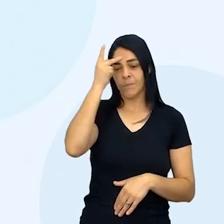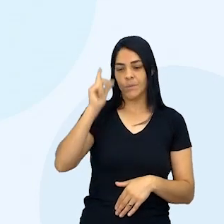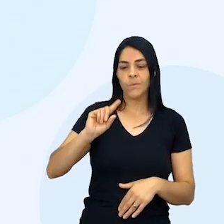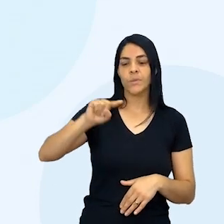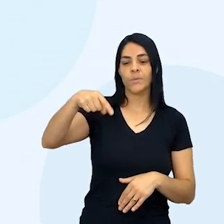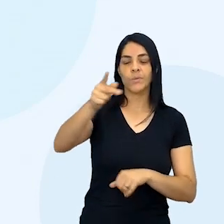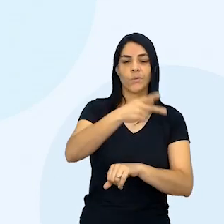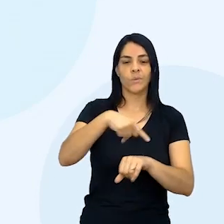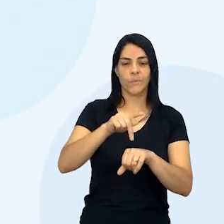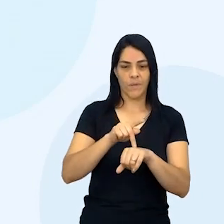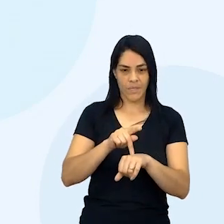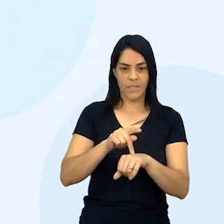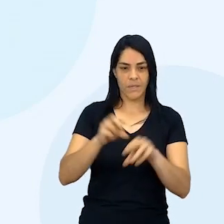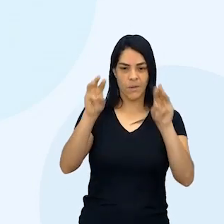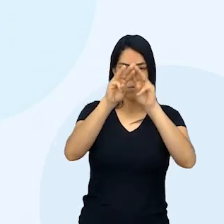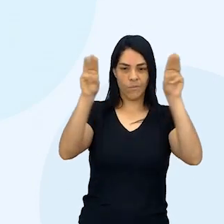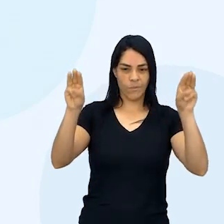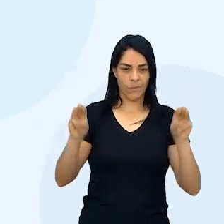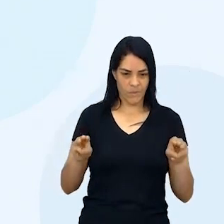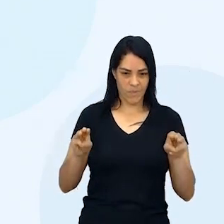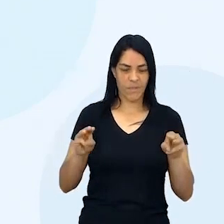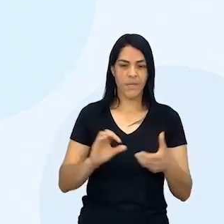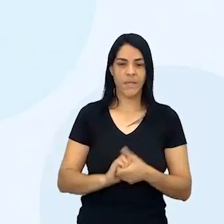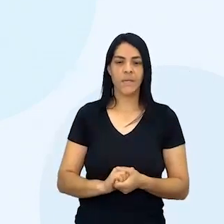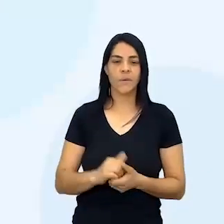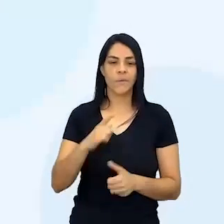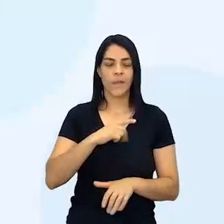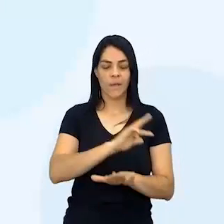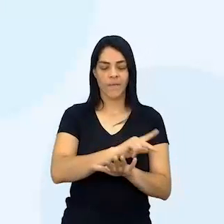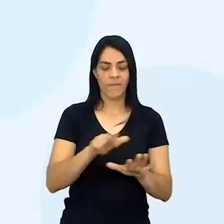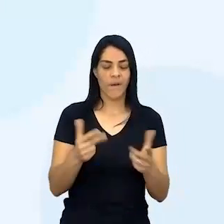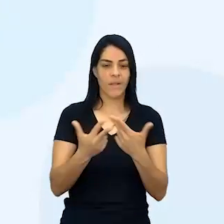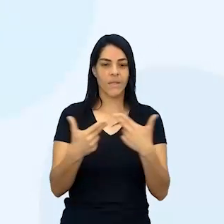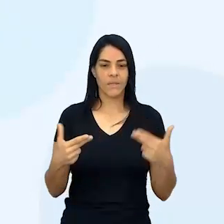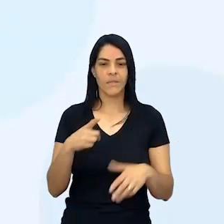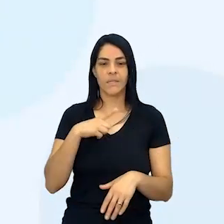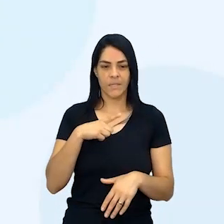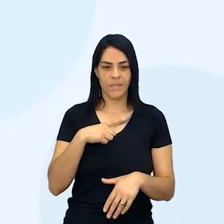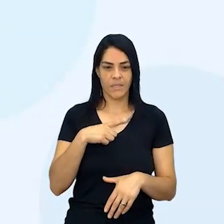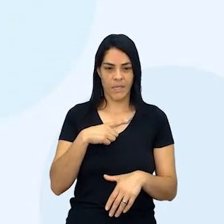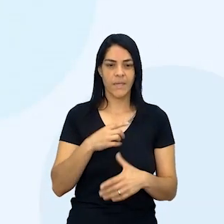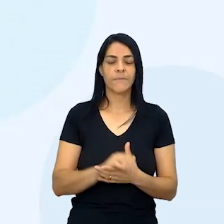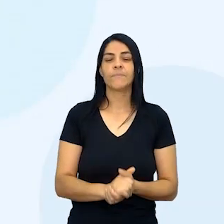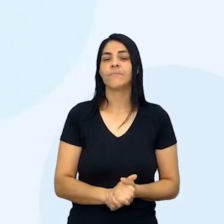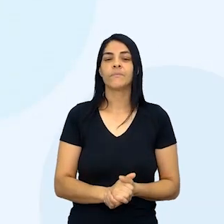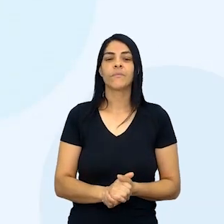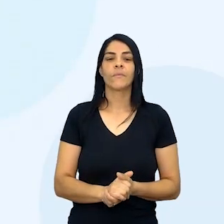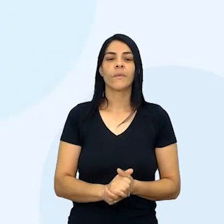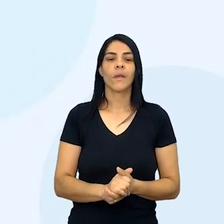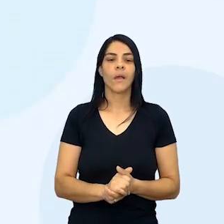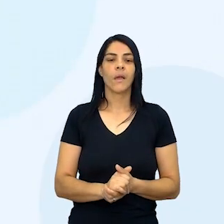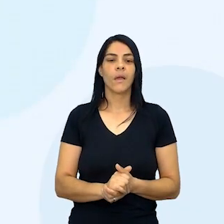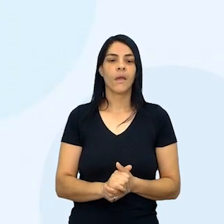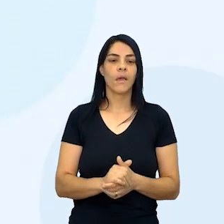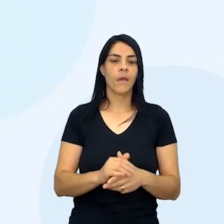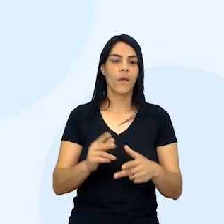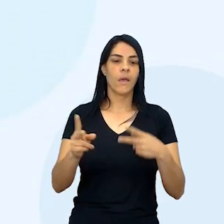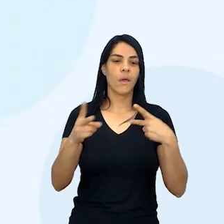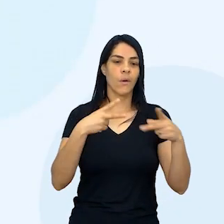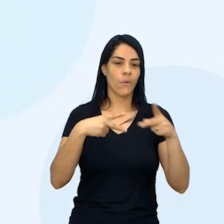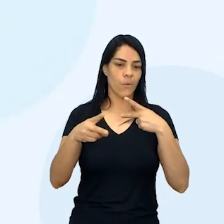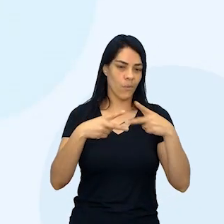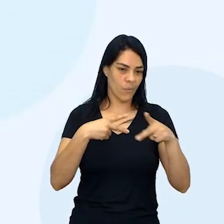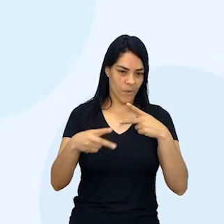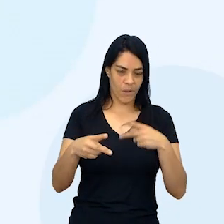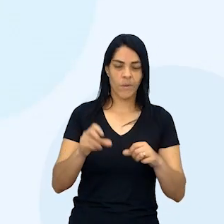refugiados, né, o Museu da Imigração, né, Cássio? Então nós temos tantas coisas aí. Temos o programa Inglês para Todos também, estão com as inscrições abertas, só